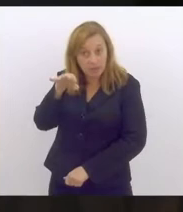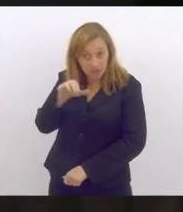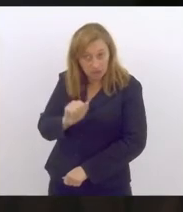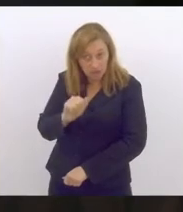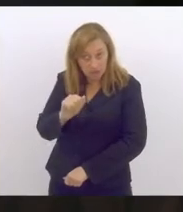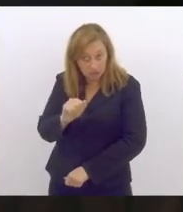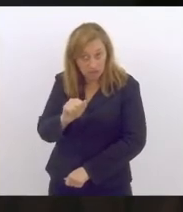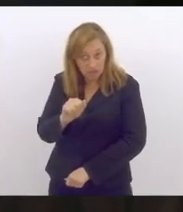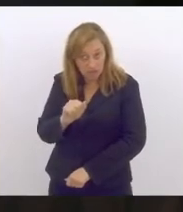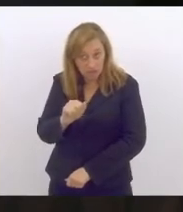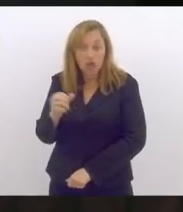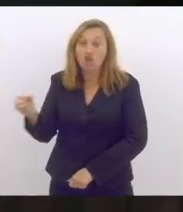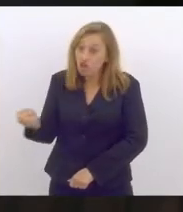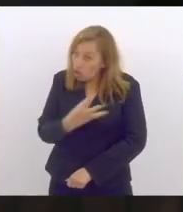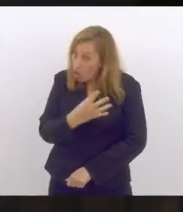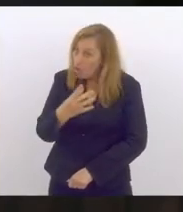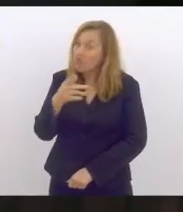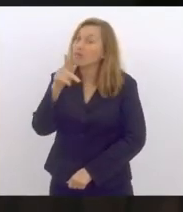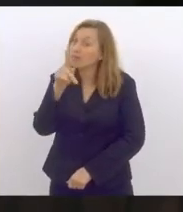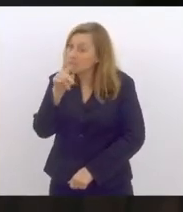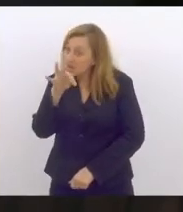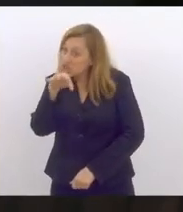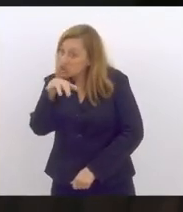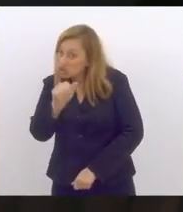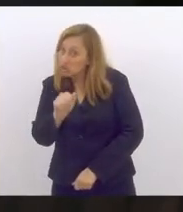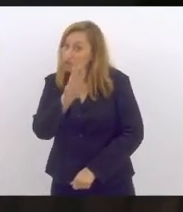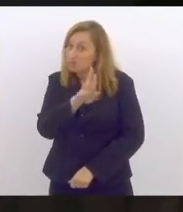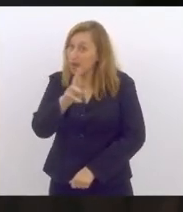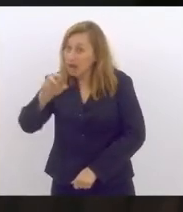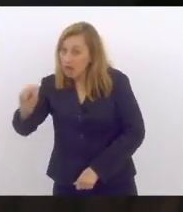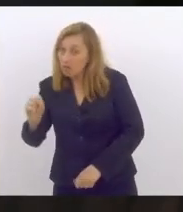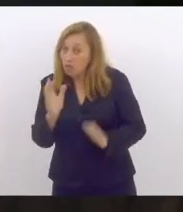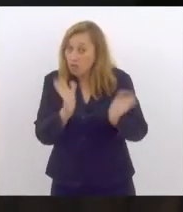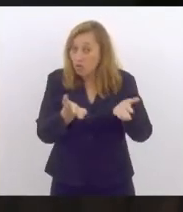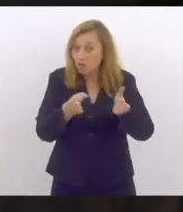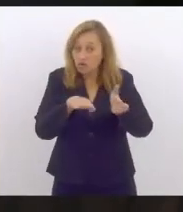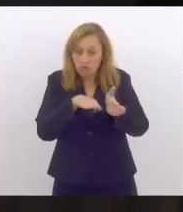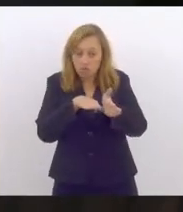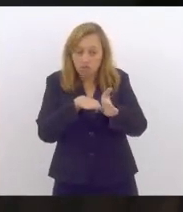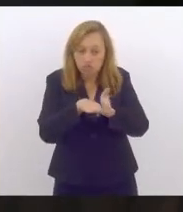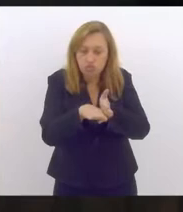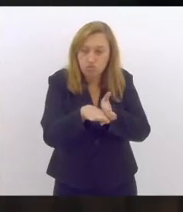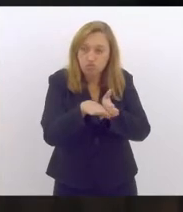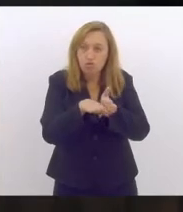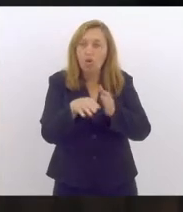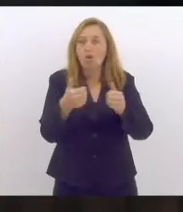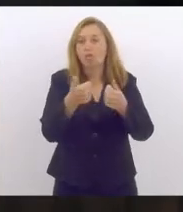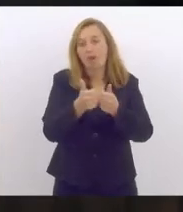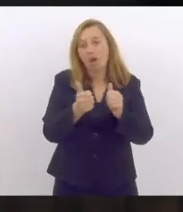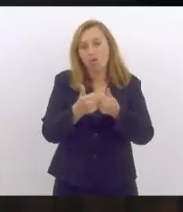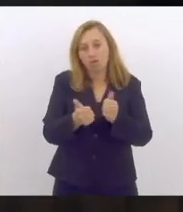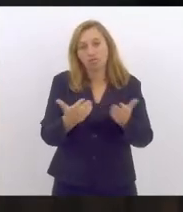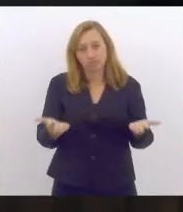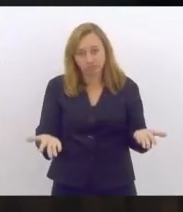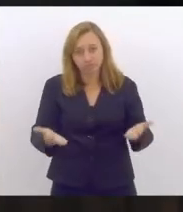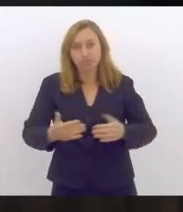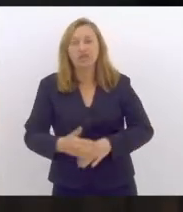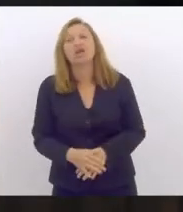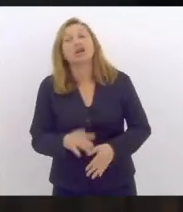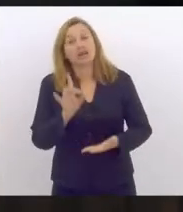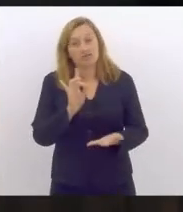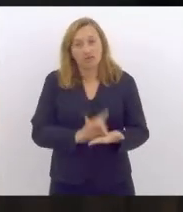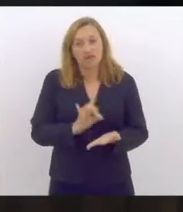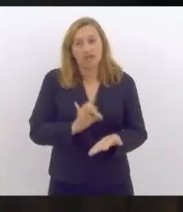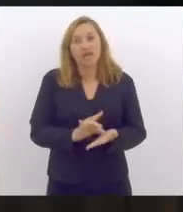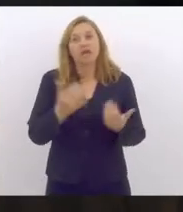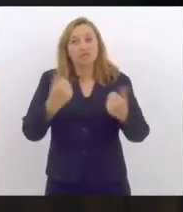Barros. Nova pista do Célio de Barros, que hoje está servindo de estacionamento para ônibus. Na verdade, o Célio de Barros vai